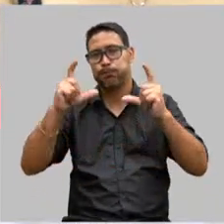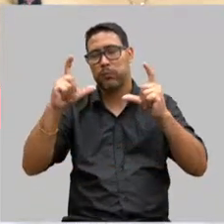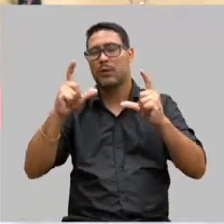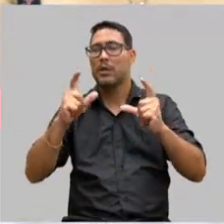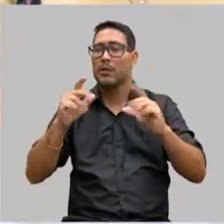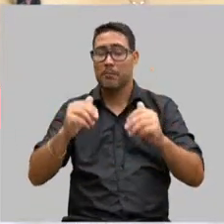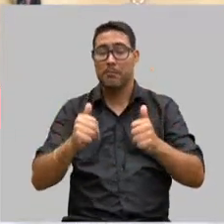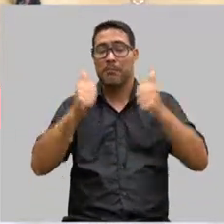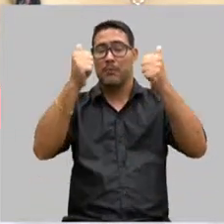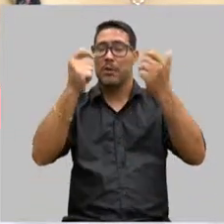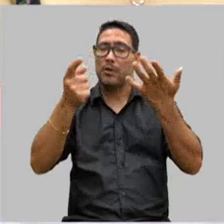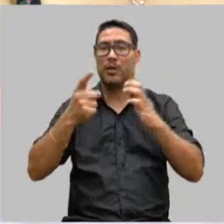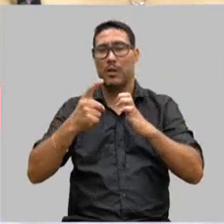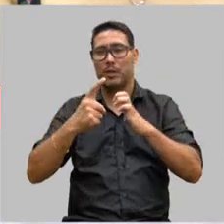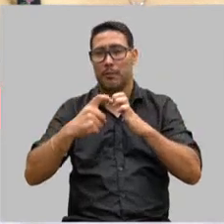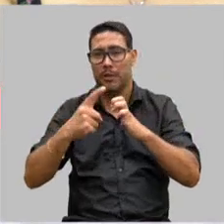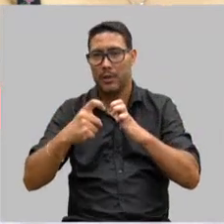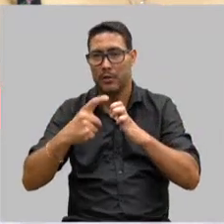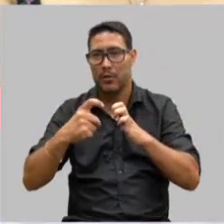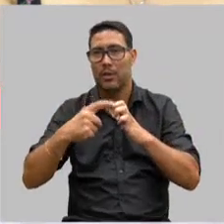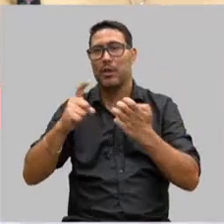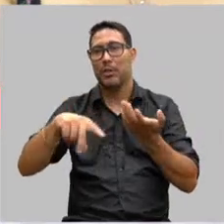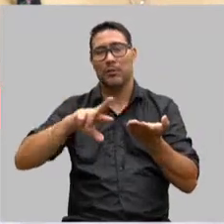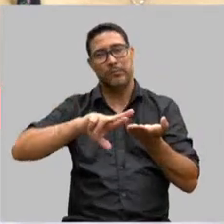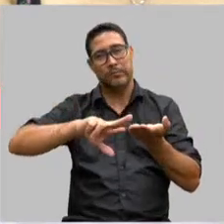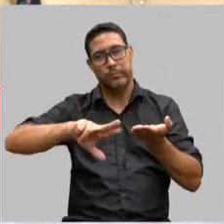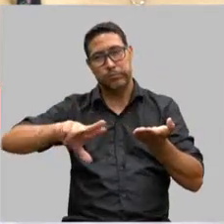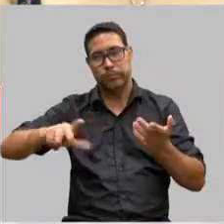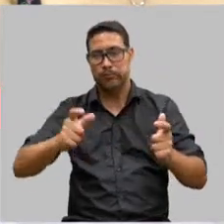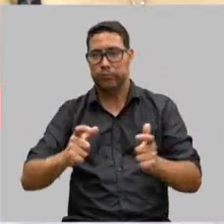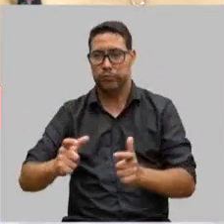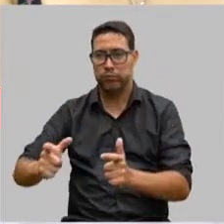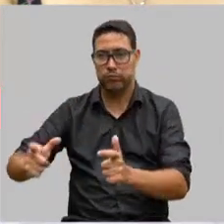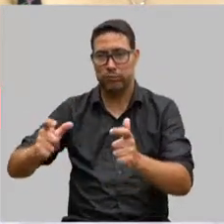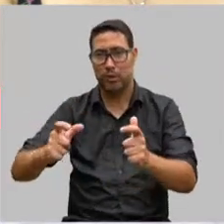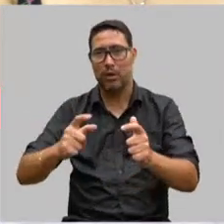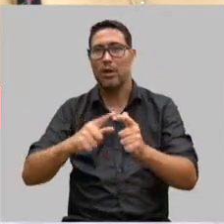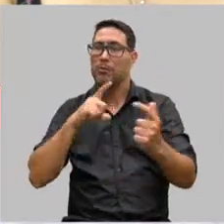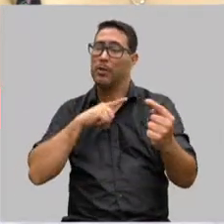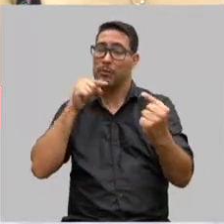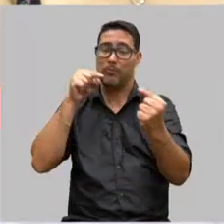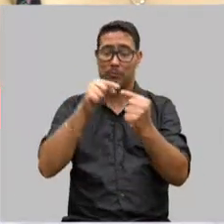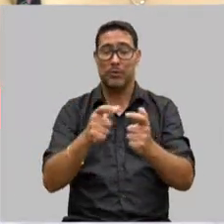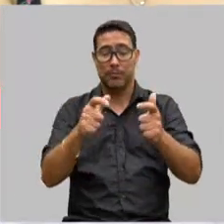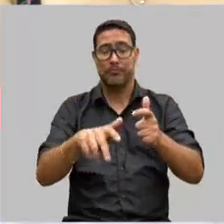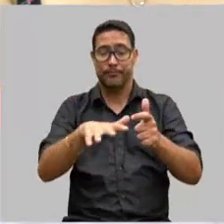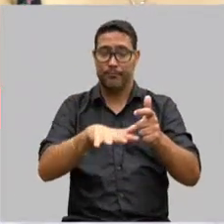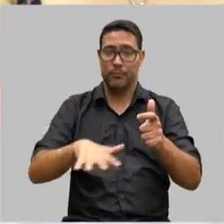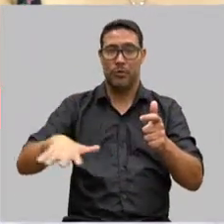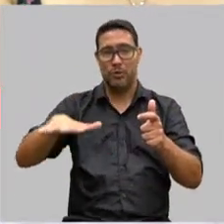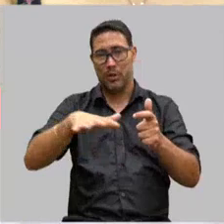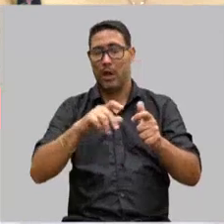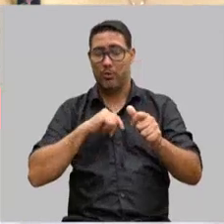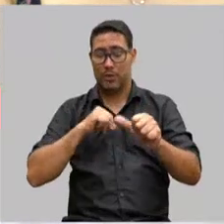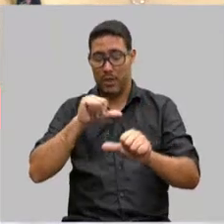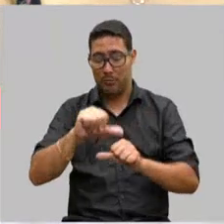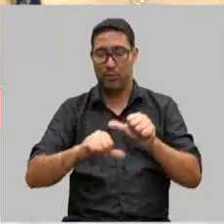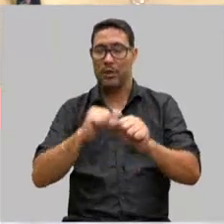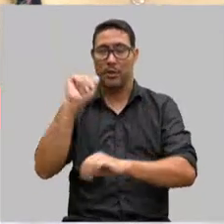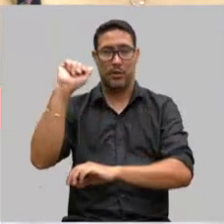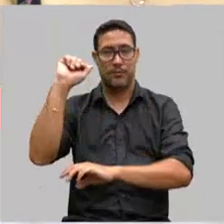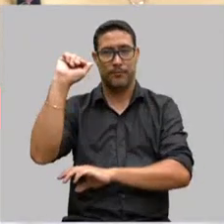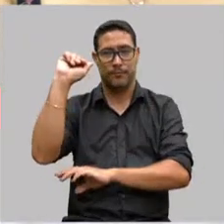para soluções locais. Porque esta é uma questão central que a mudança climática e, principalmente, a